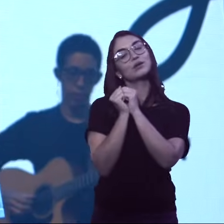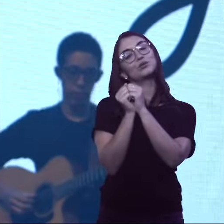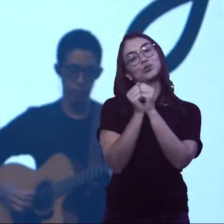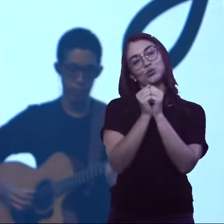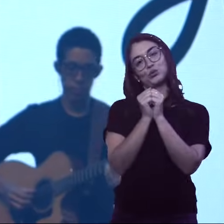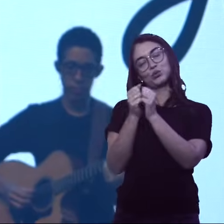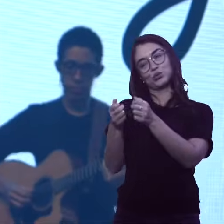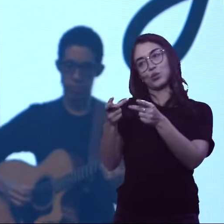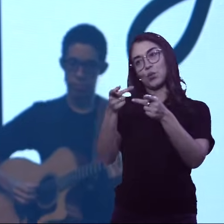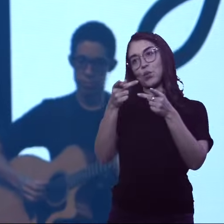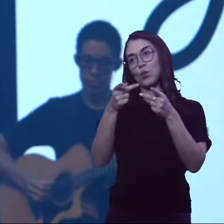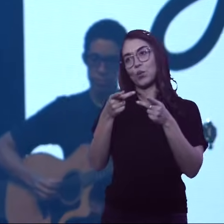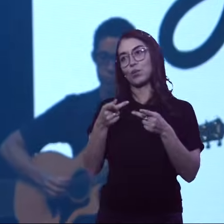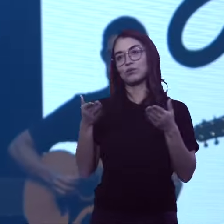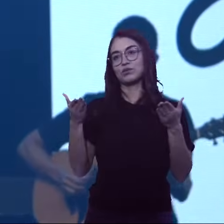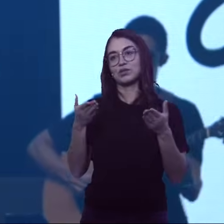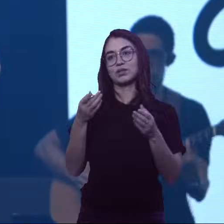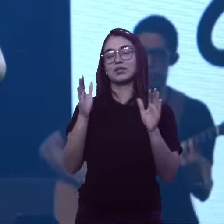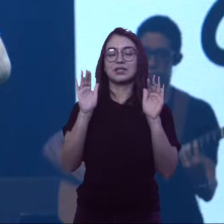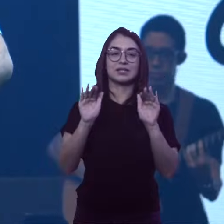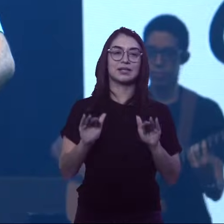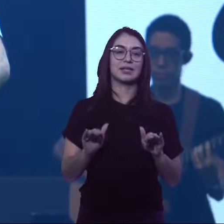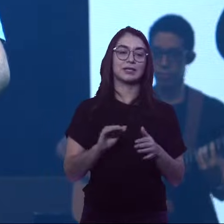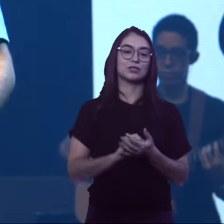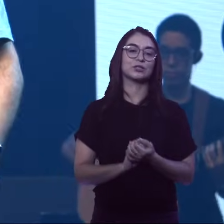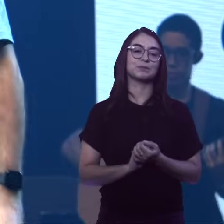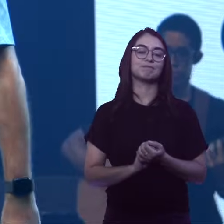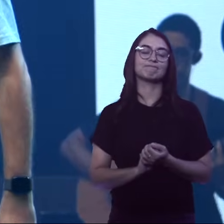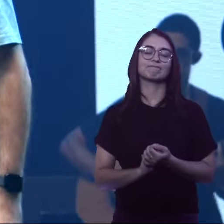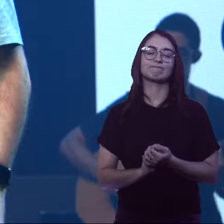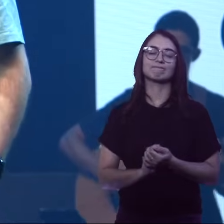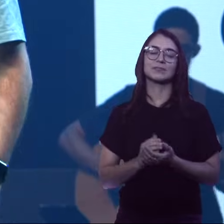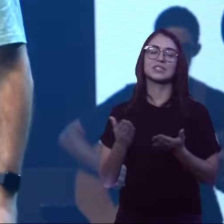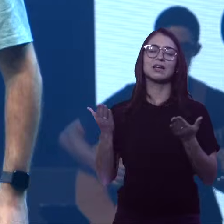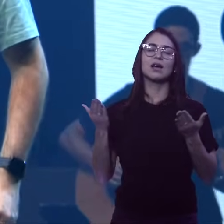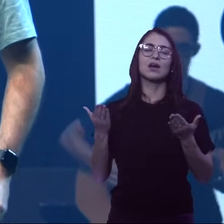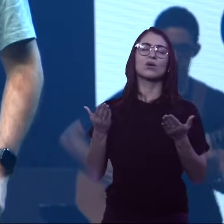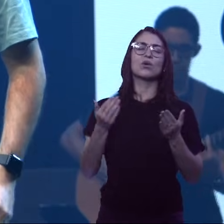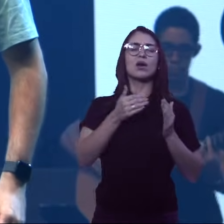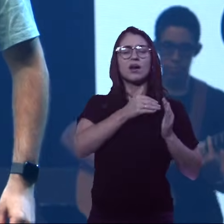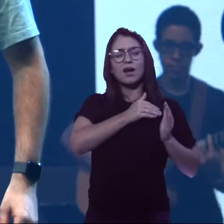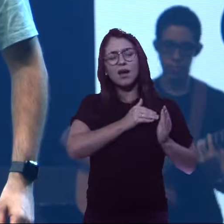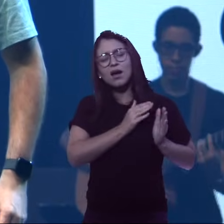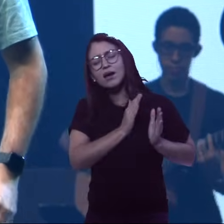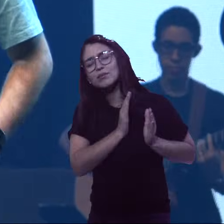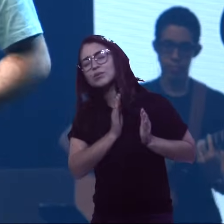dessa tarde. Se entregue ao Senhor nesse tempo.